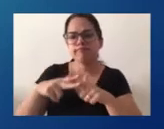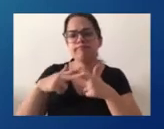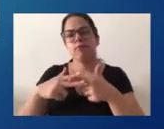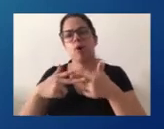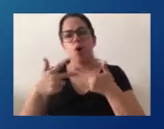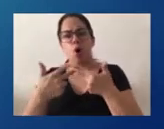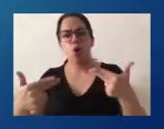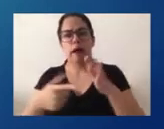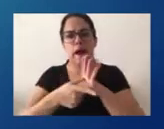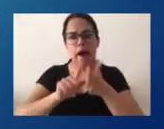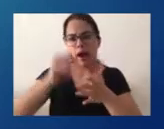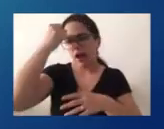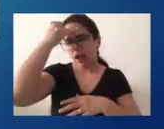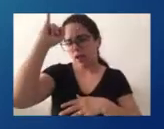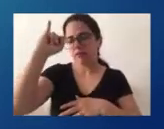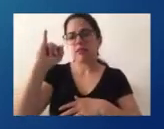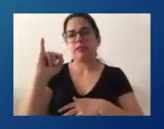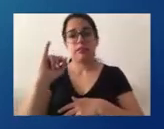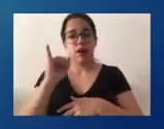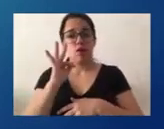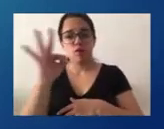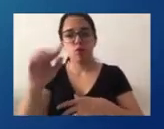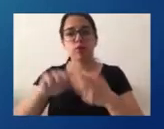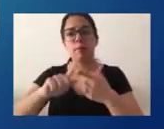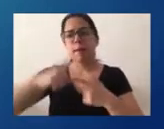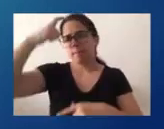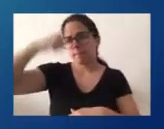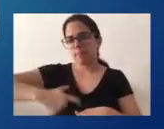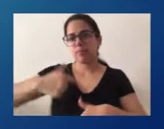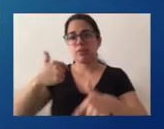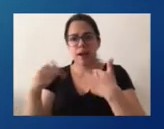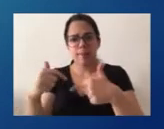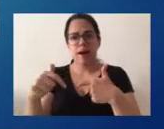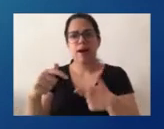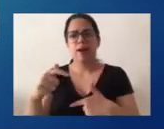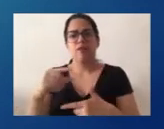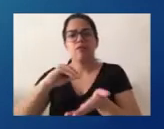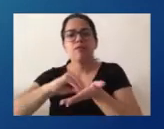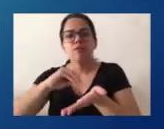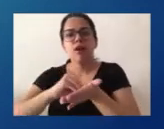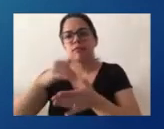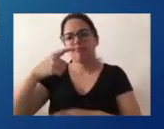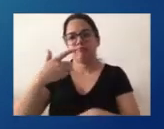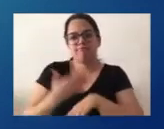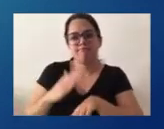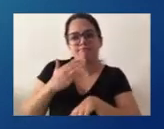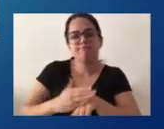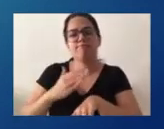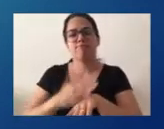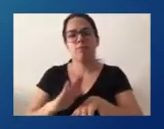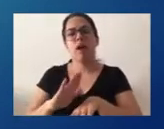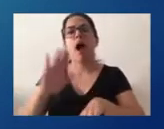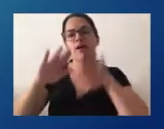autoclaves que não passam aí por manutenção nem preventiva nem corretiva, manipuladores que não são treinados de forma